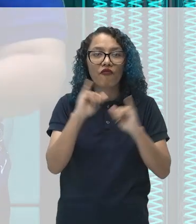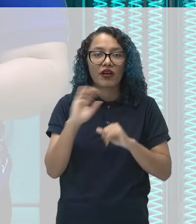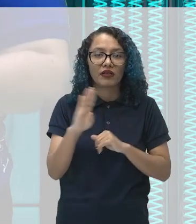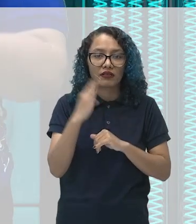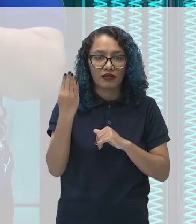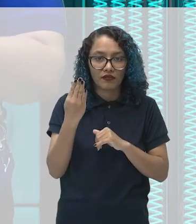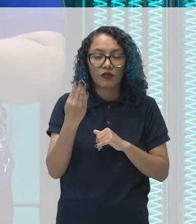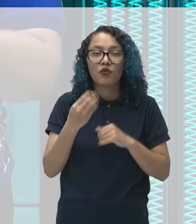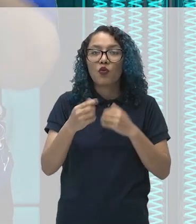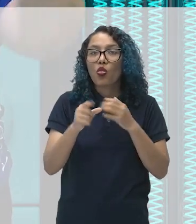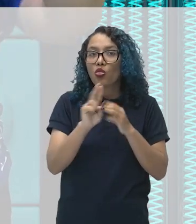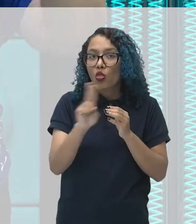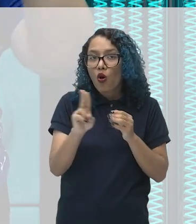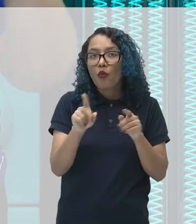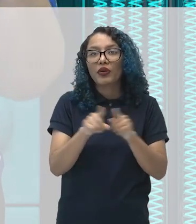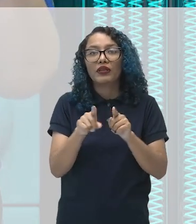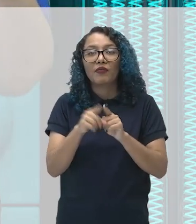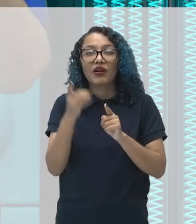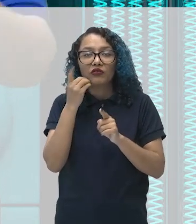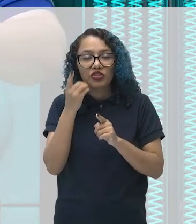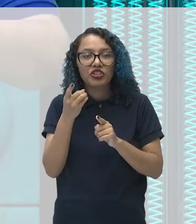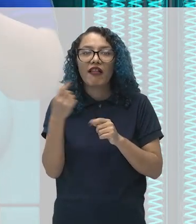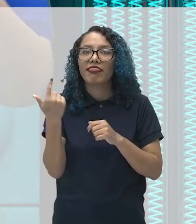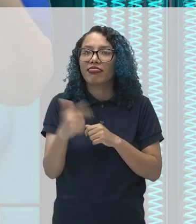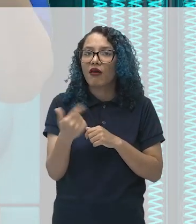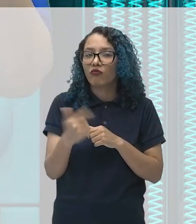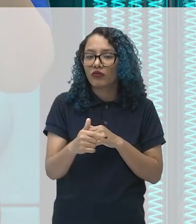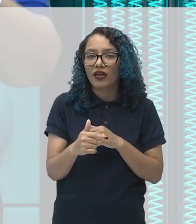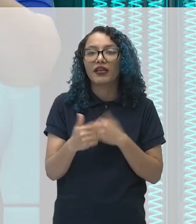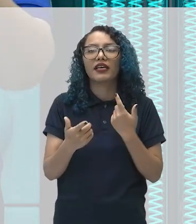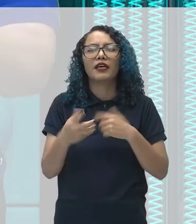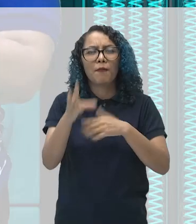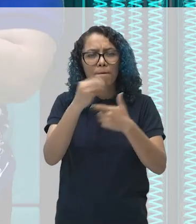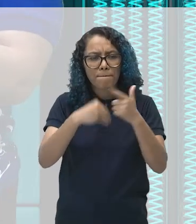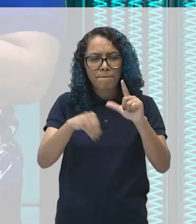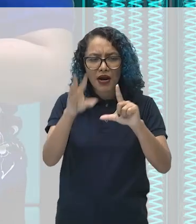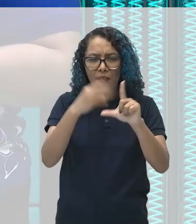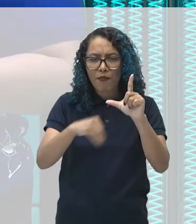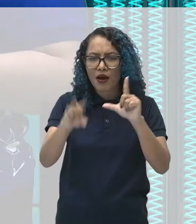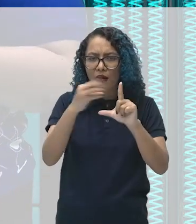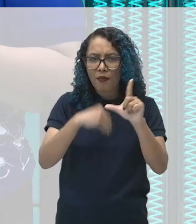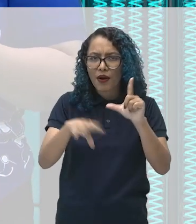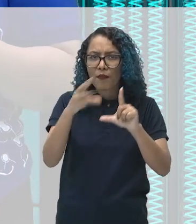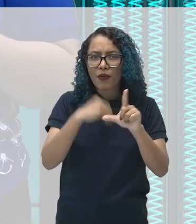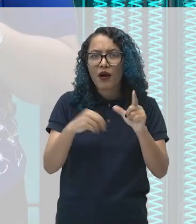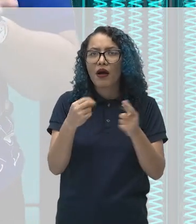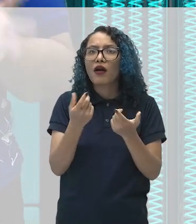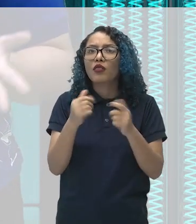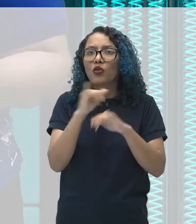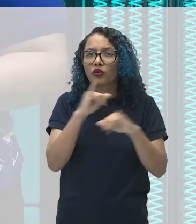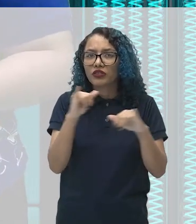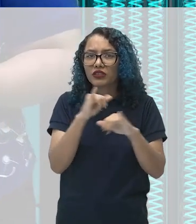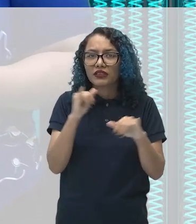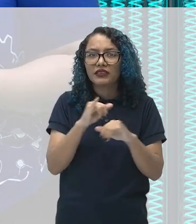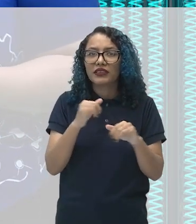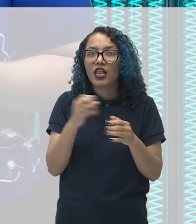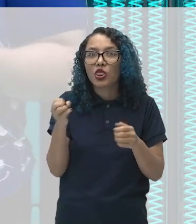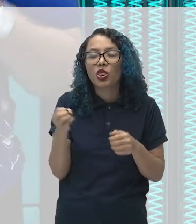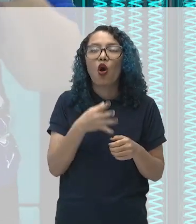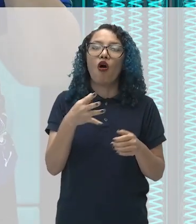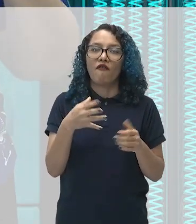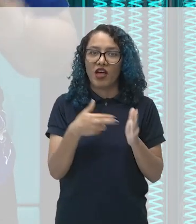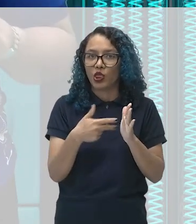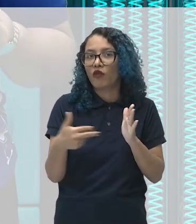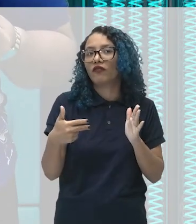de publicação daquele texto, e ele vai sendo repassado como se fosse algo que acabou de acontecer. E não é bem assim,